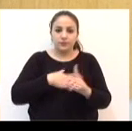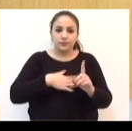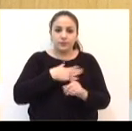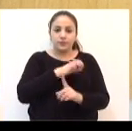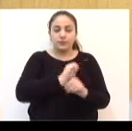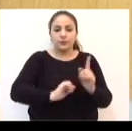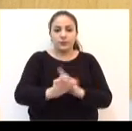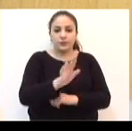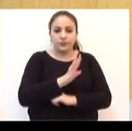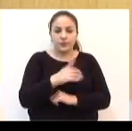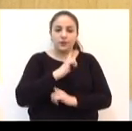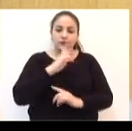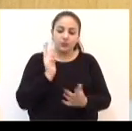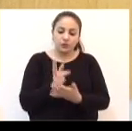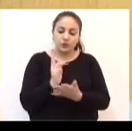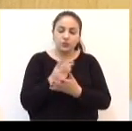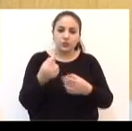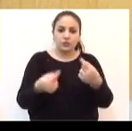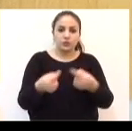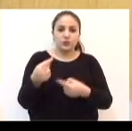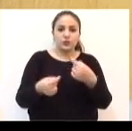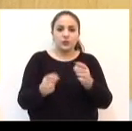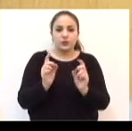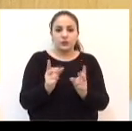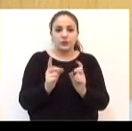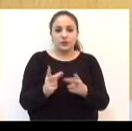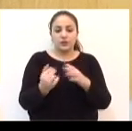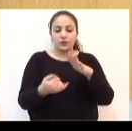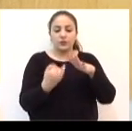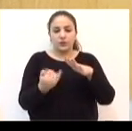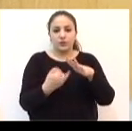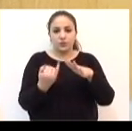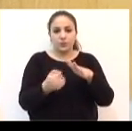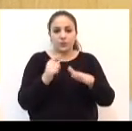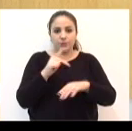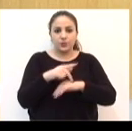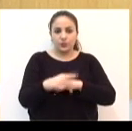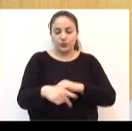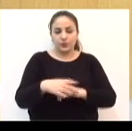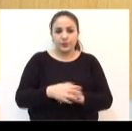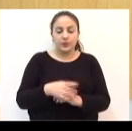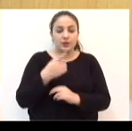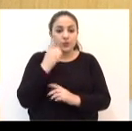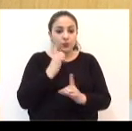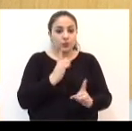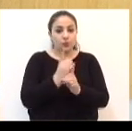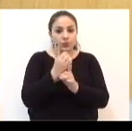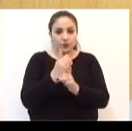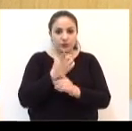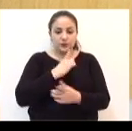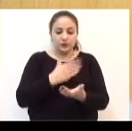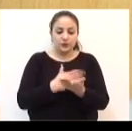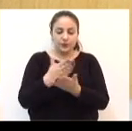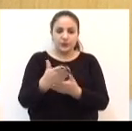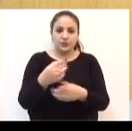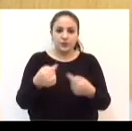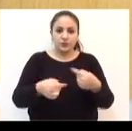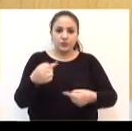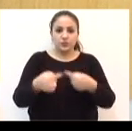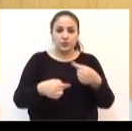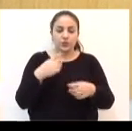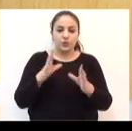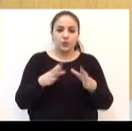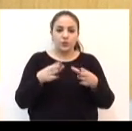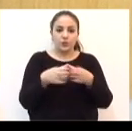deu sequência ao debate sobre o comércio informal em Passo Fundo. No encontro que deu início à discussão, o